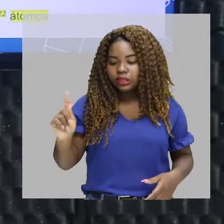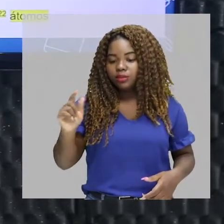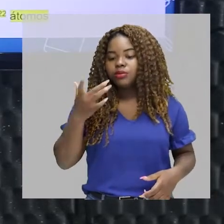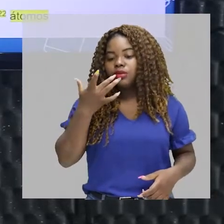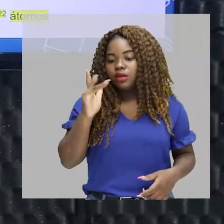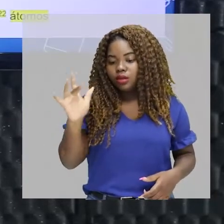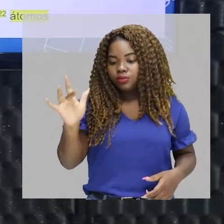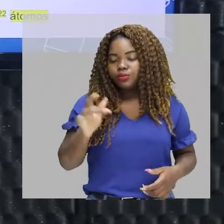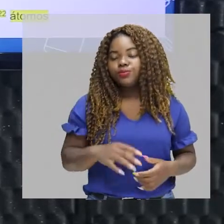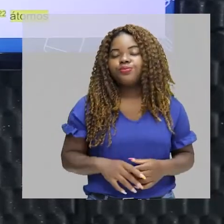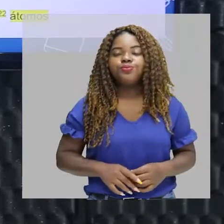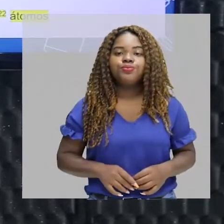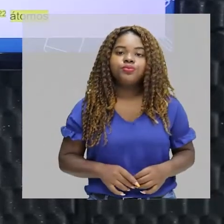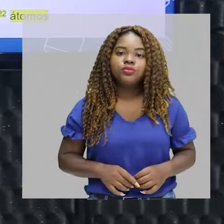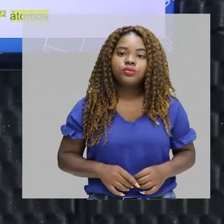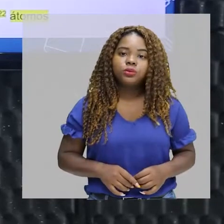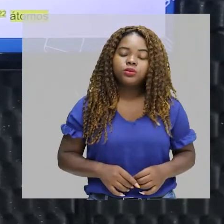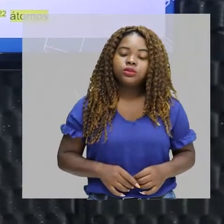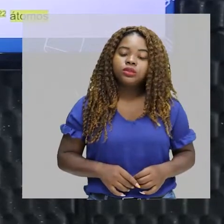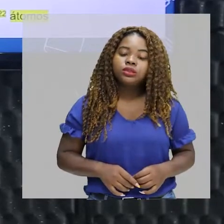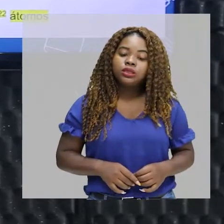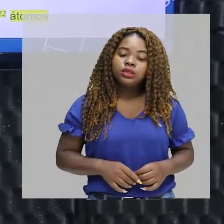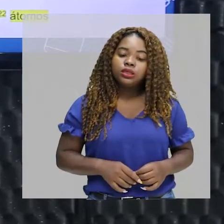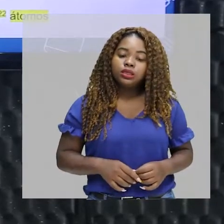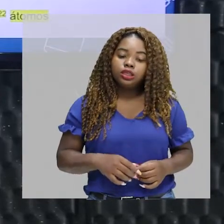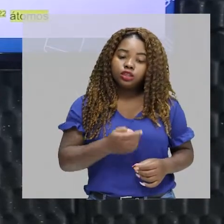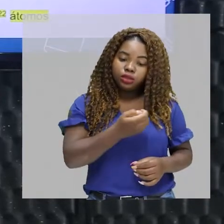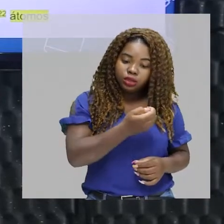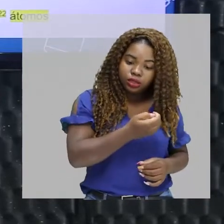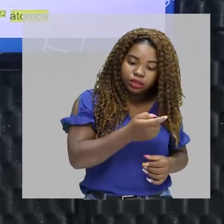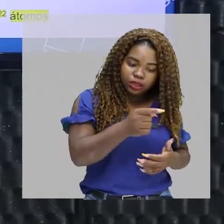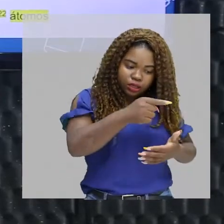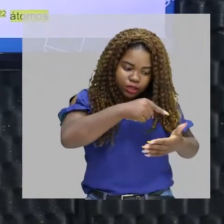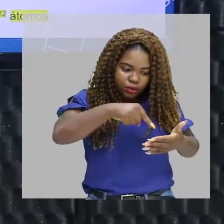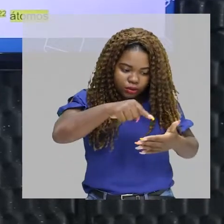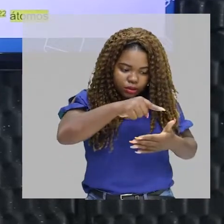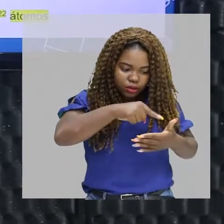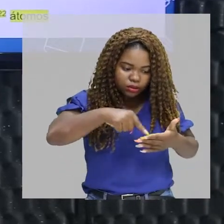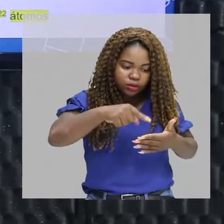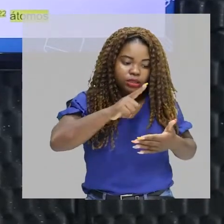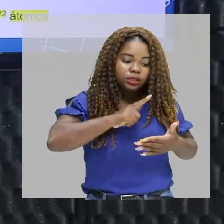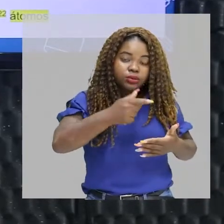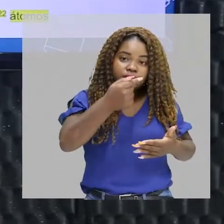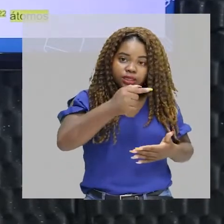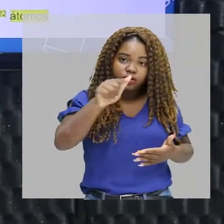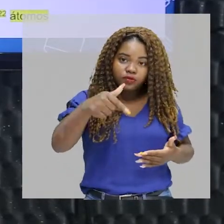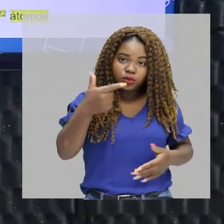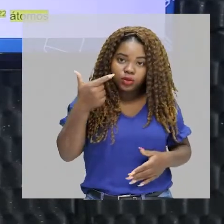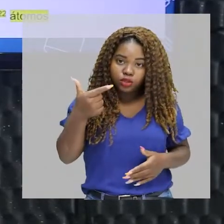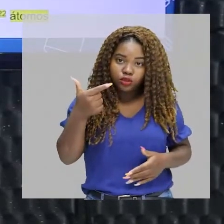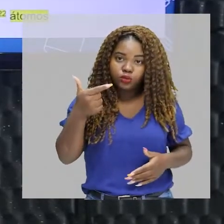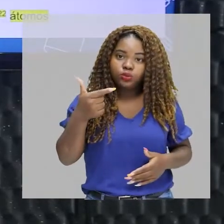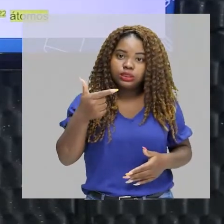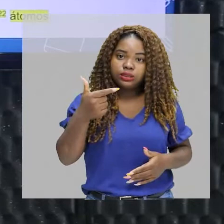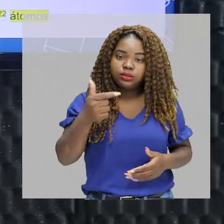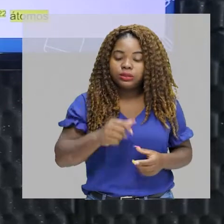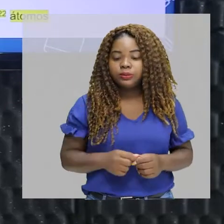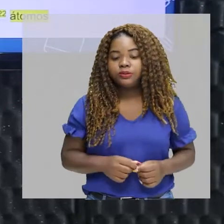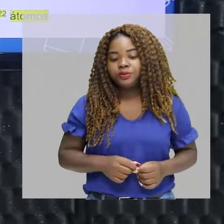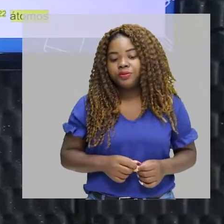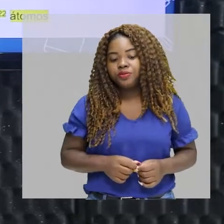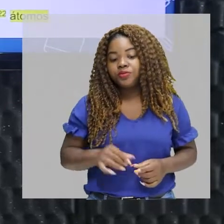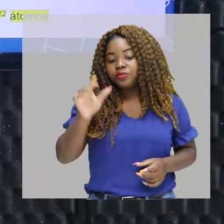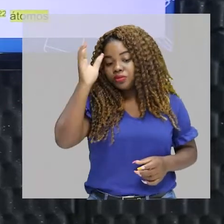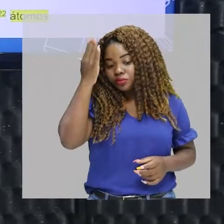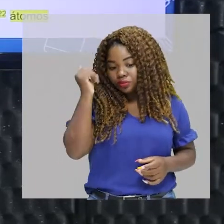7,2 gramas de ouro. Então, naquela moedinha, nós temos 7,2 gramas de ouro, certo? Sabendo essa